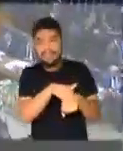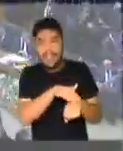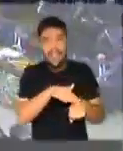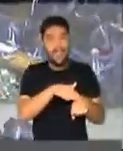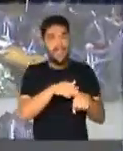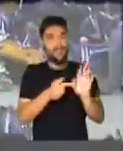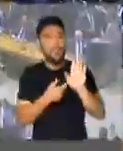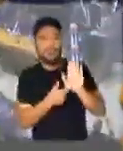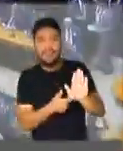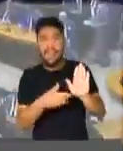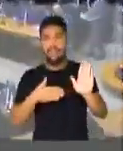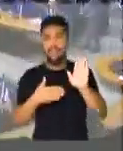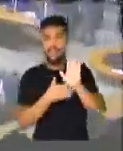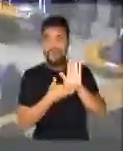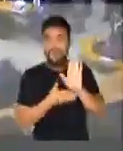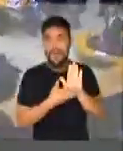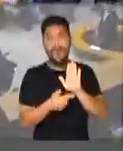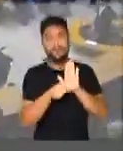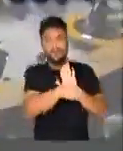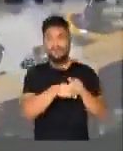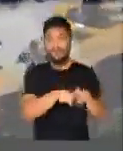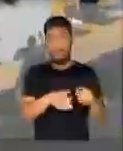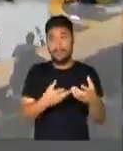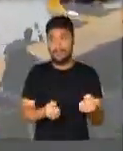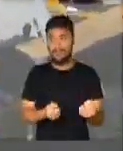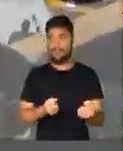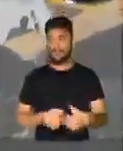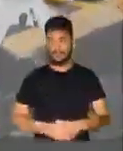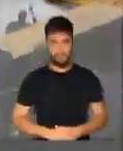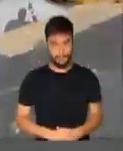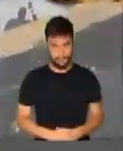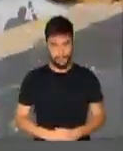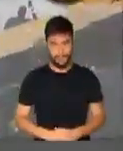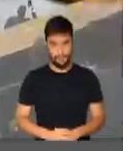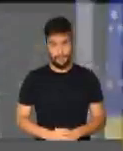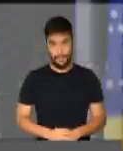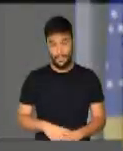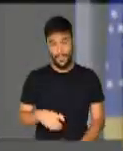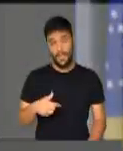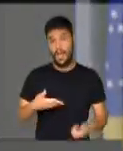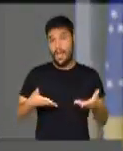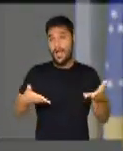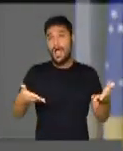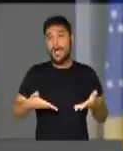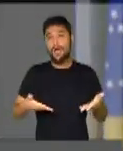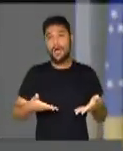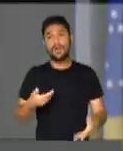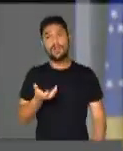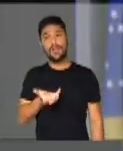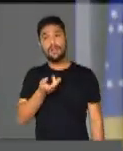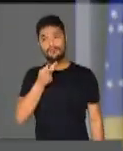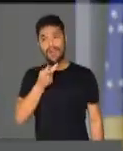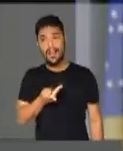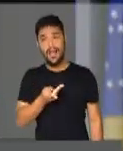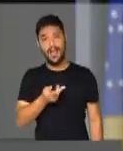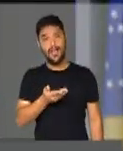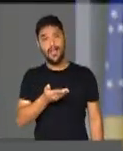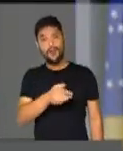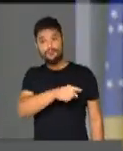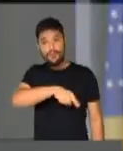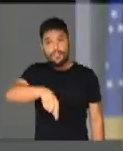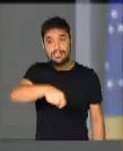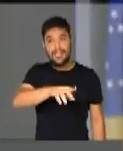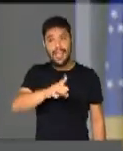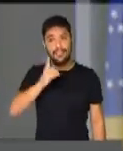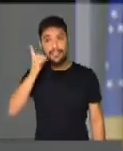e corresponderam às nossas mensagens. O que eu quero falar especialmente para os parlamentares de